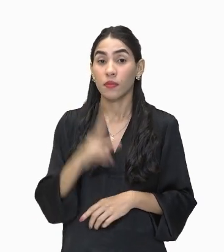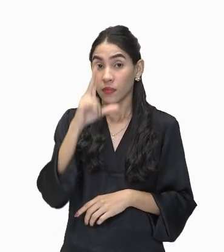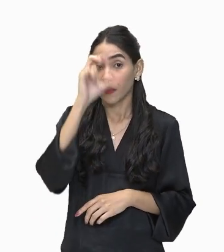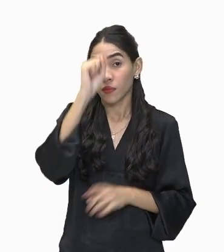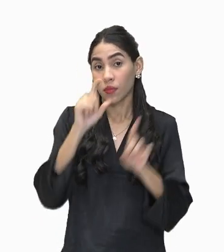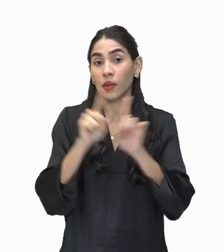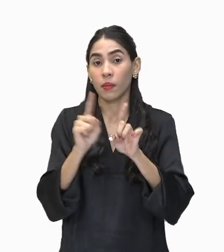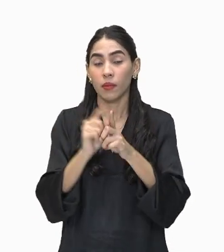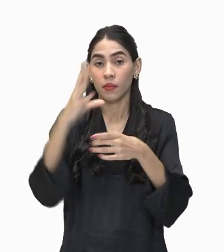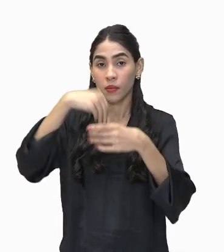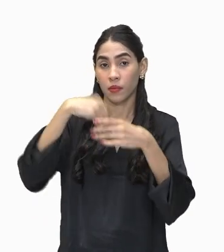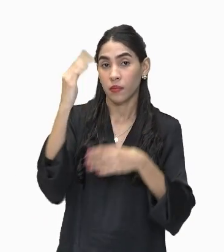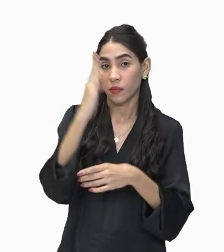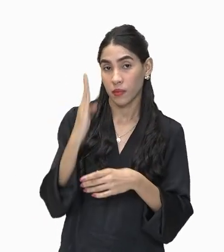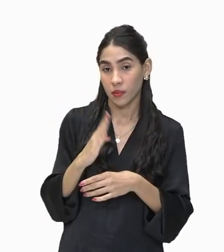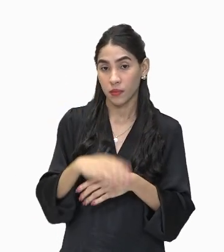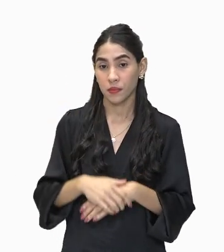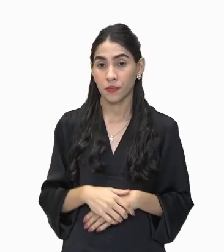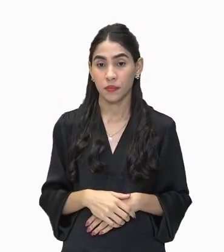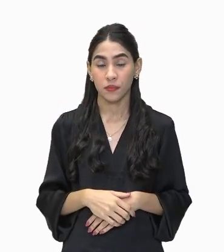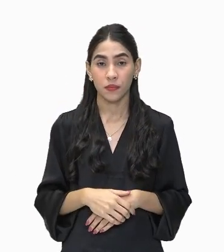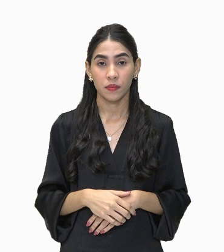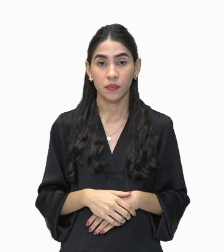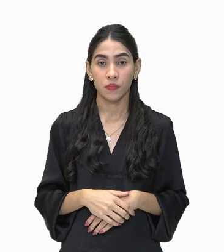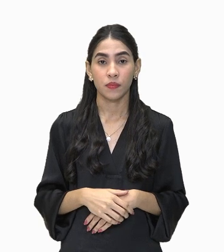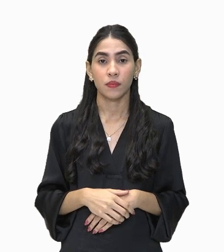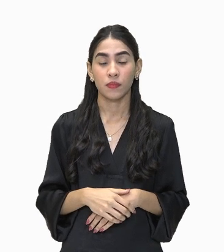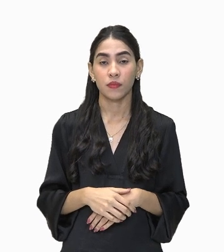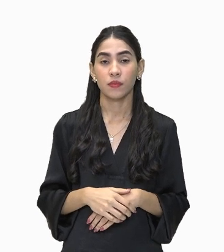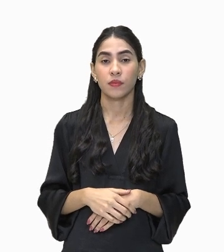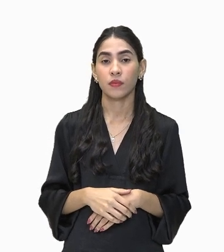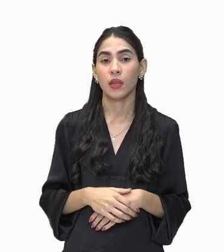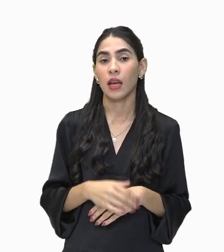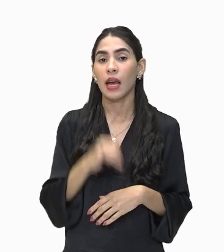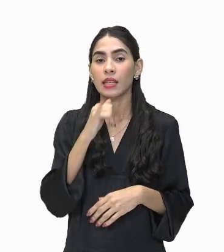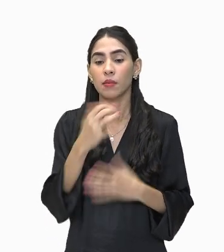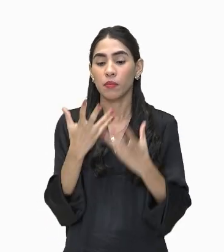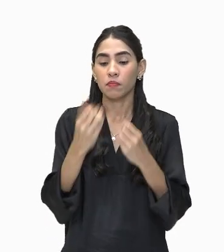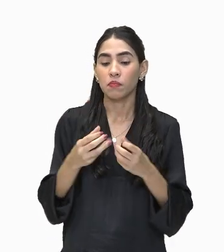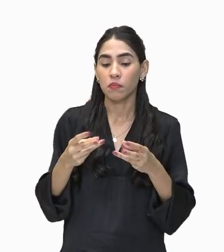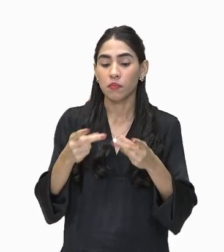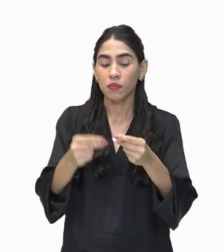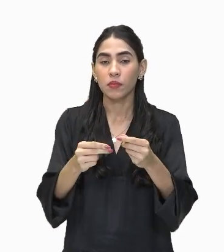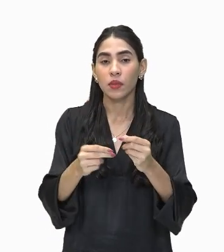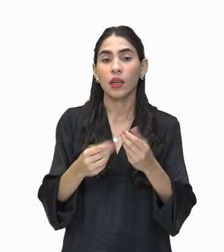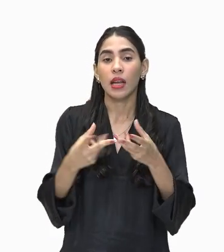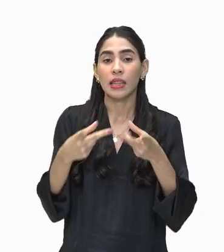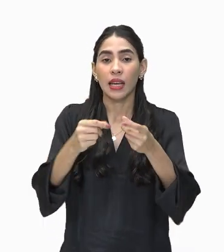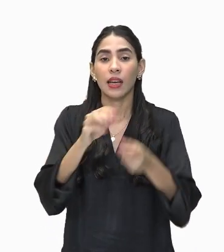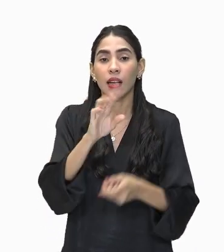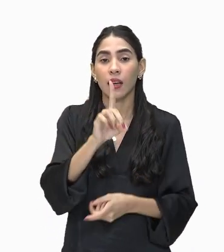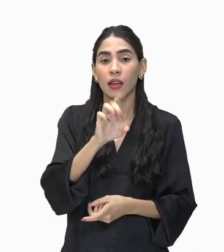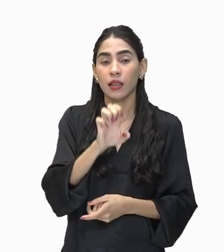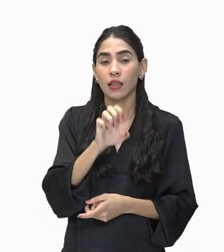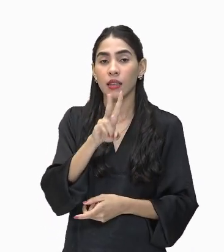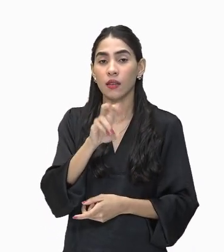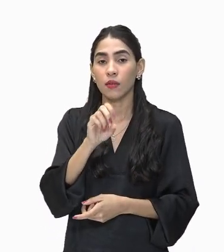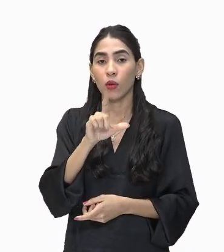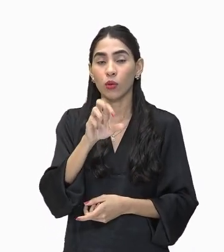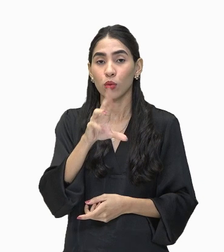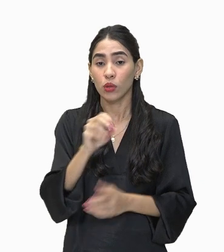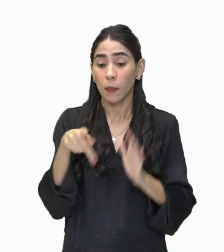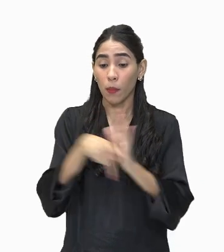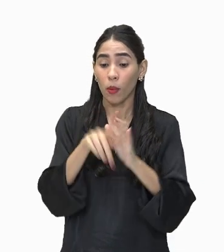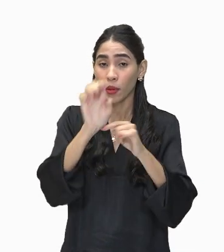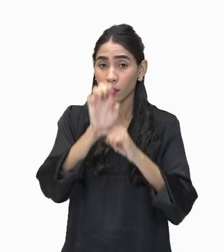no Brasil, no sentido da apropriação de terras, principalmente das terras devolutas, que são as terras do Estado. Muito bem, então